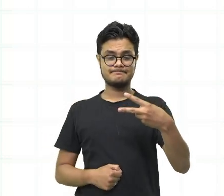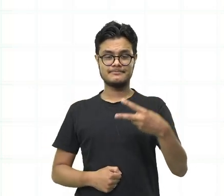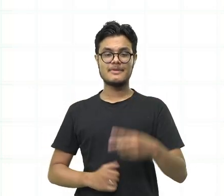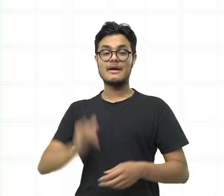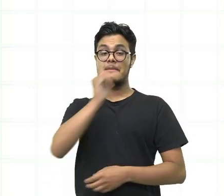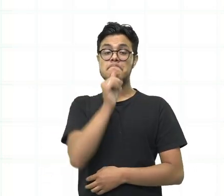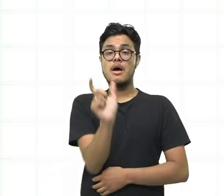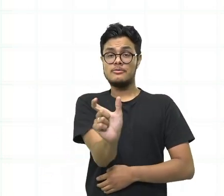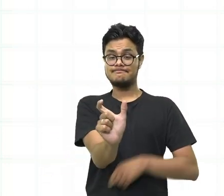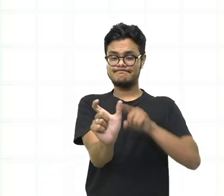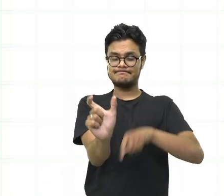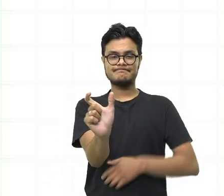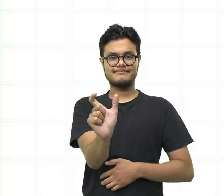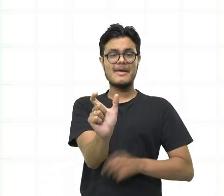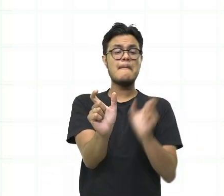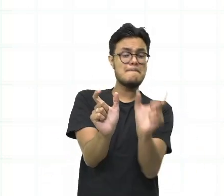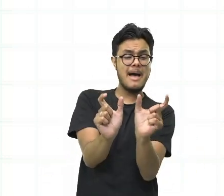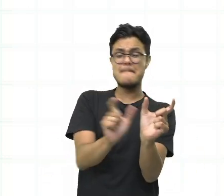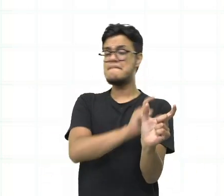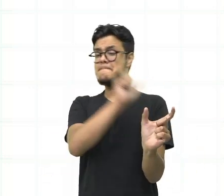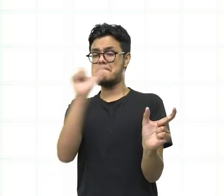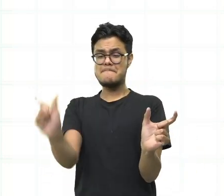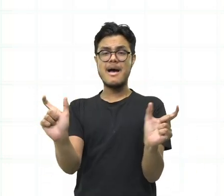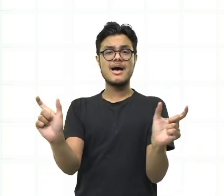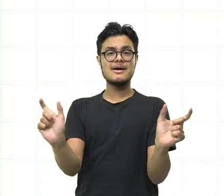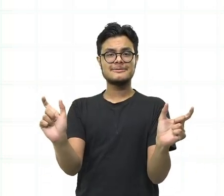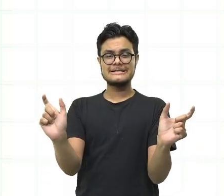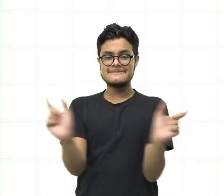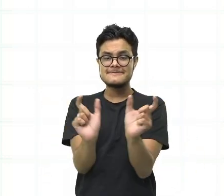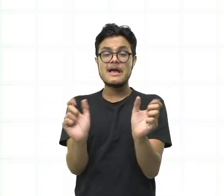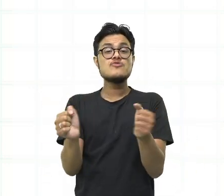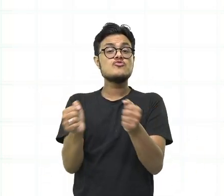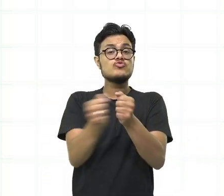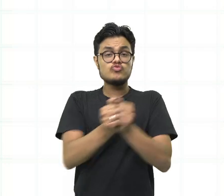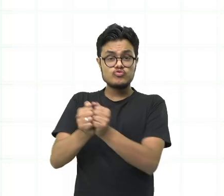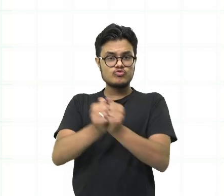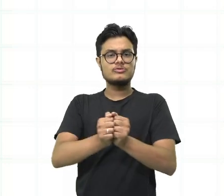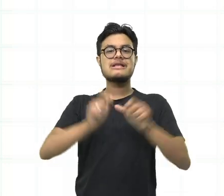do prefixo e do sufixo de forma